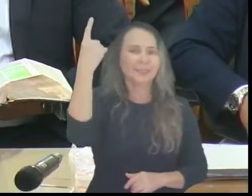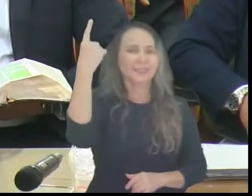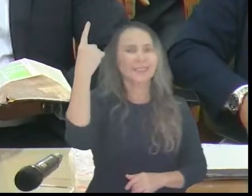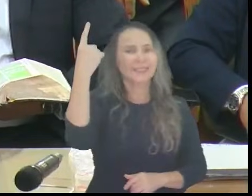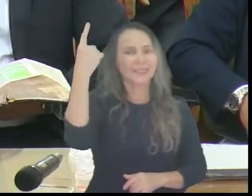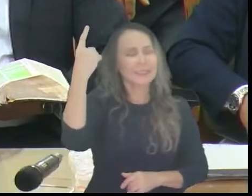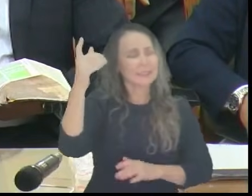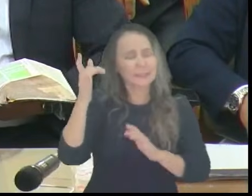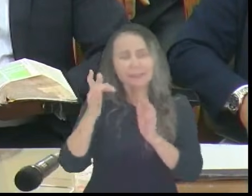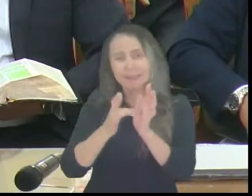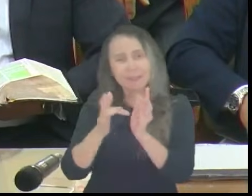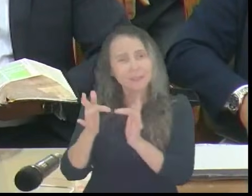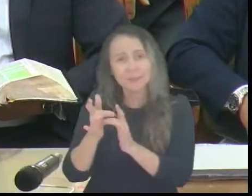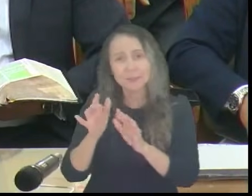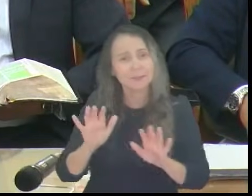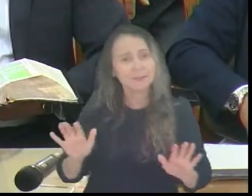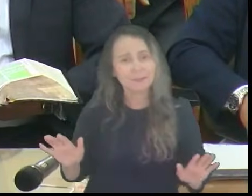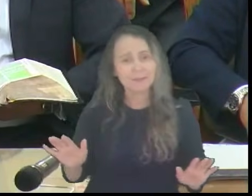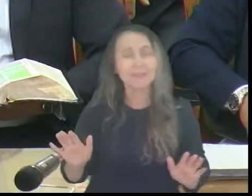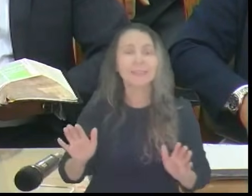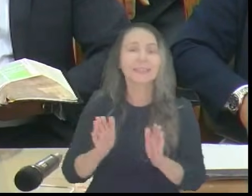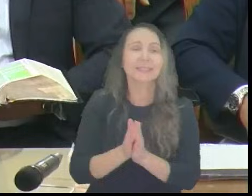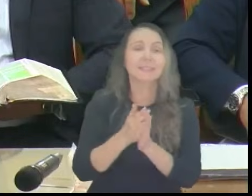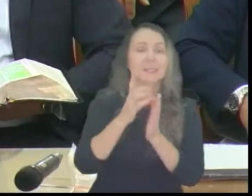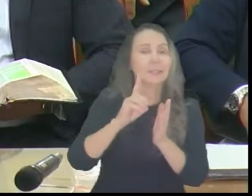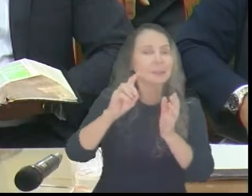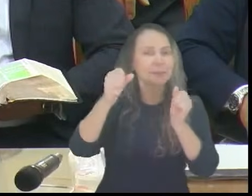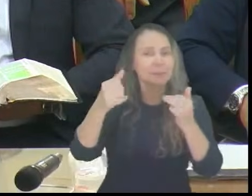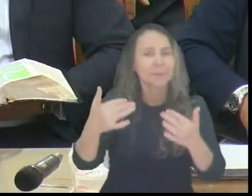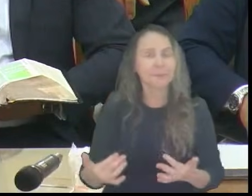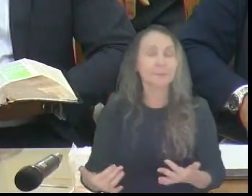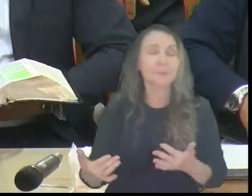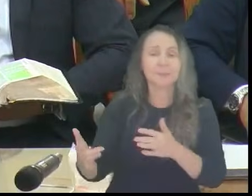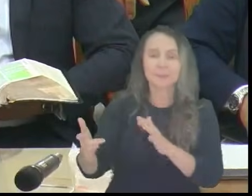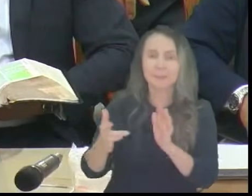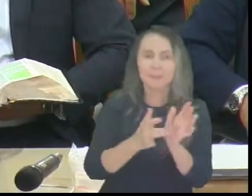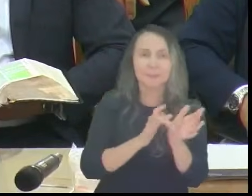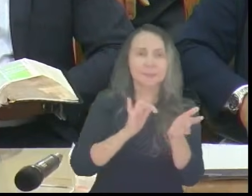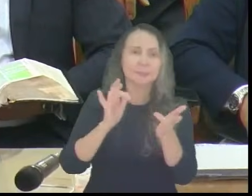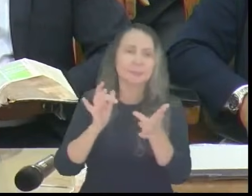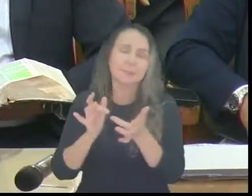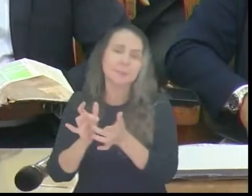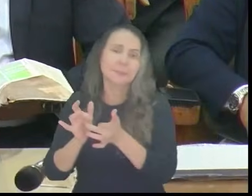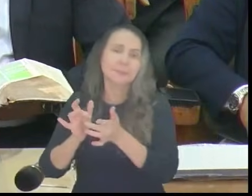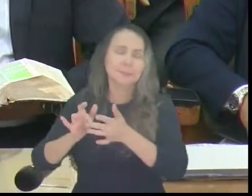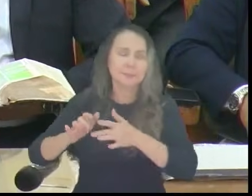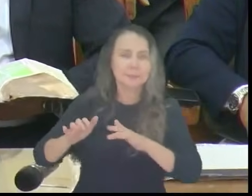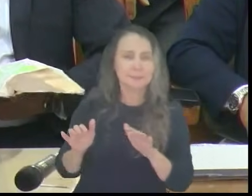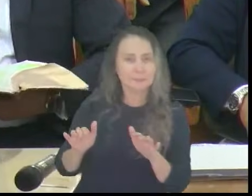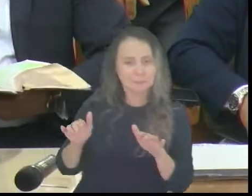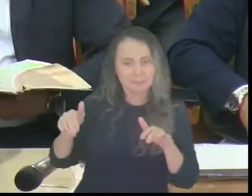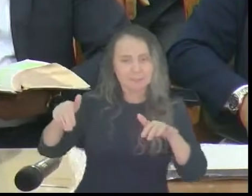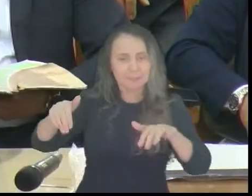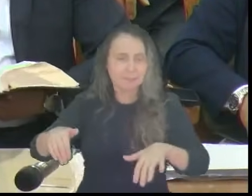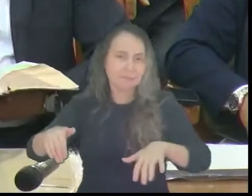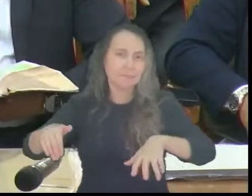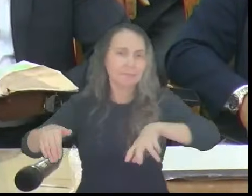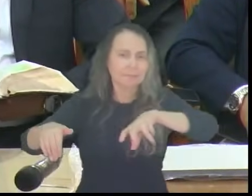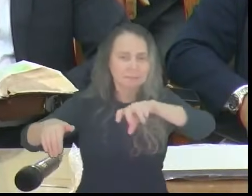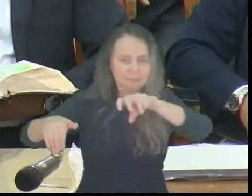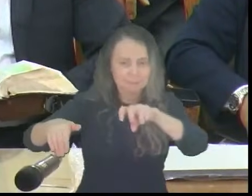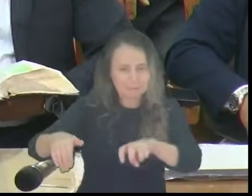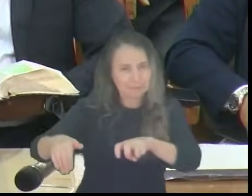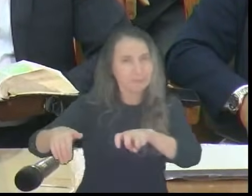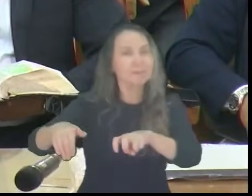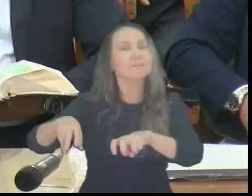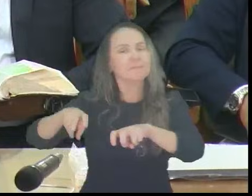É Jesus. A Bíblia diz que Ele está assentado à direita de quem? De Deus. E está fazendo o